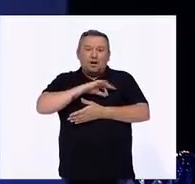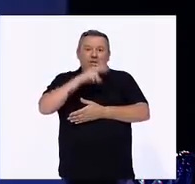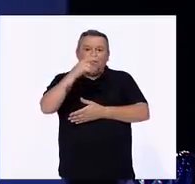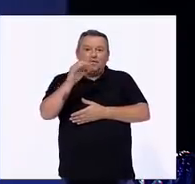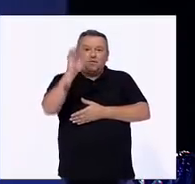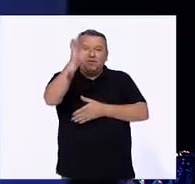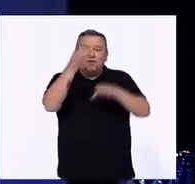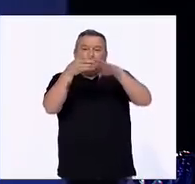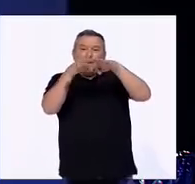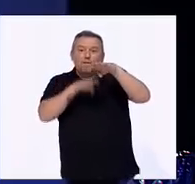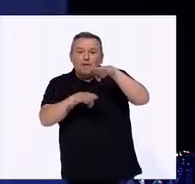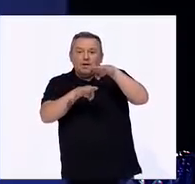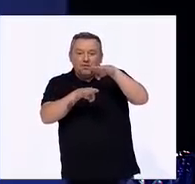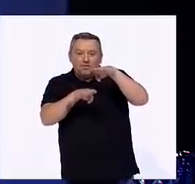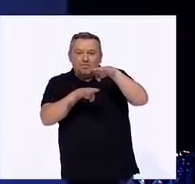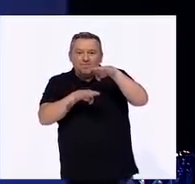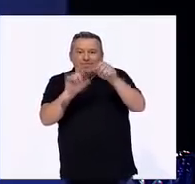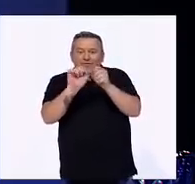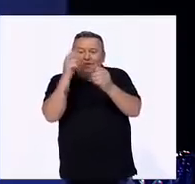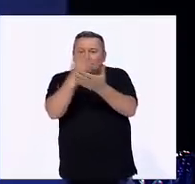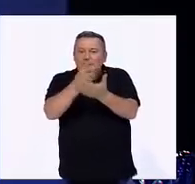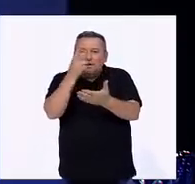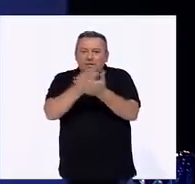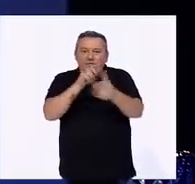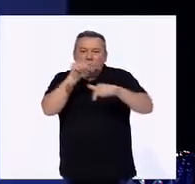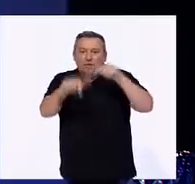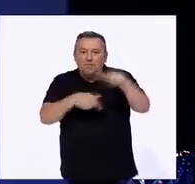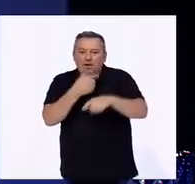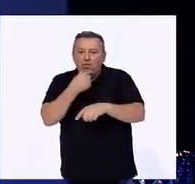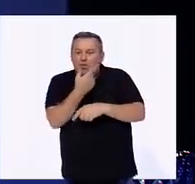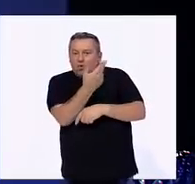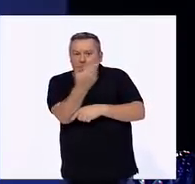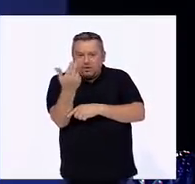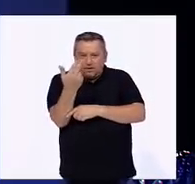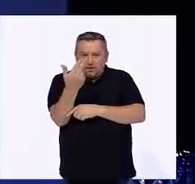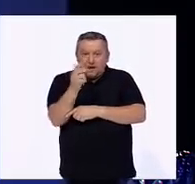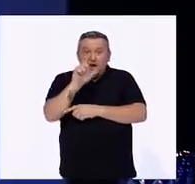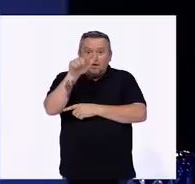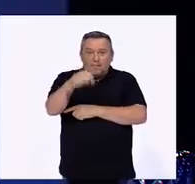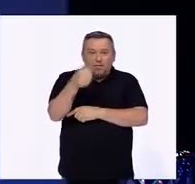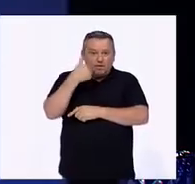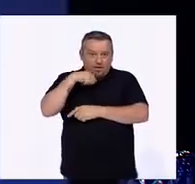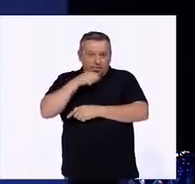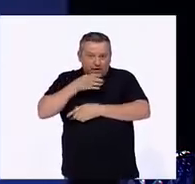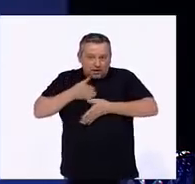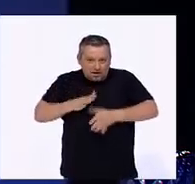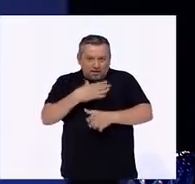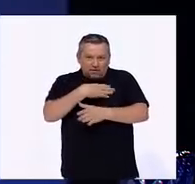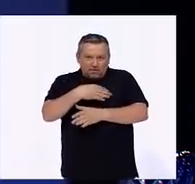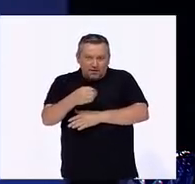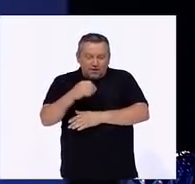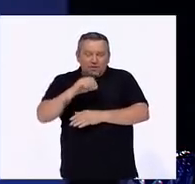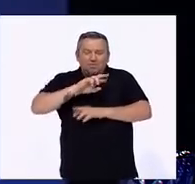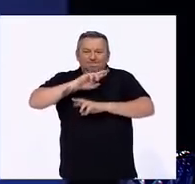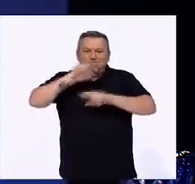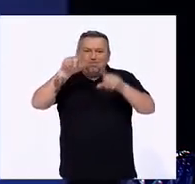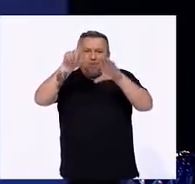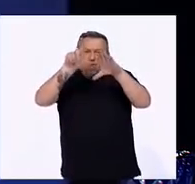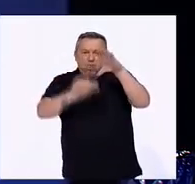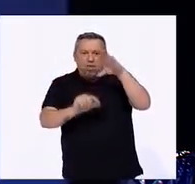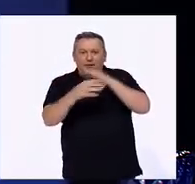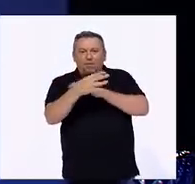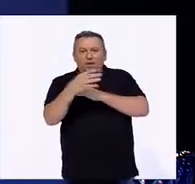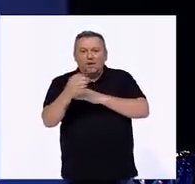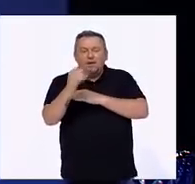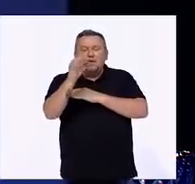que um homem para executar o mesmo trabalho. Depois da maternidade, essa diferença chega a 40%. Então, de um lado, existe um